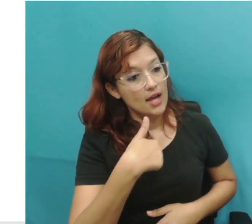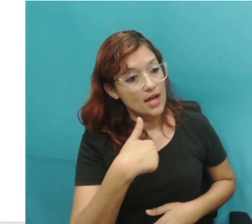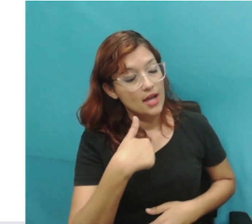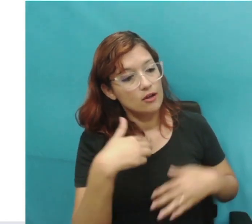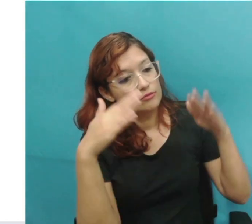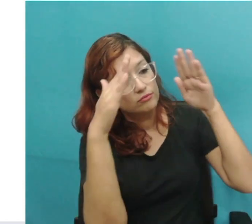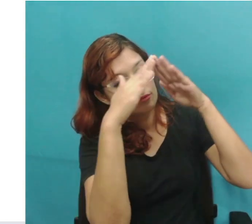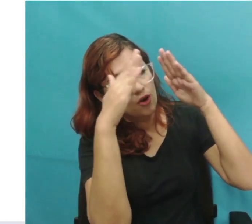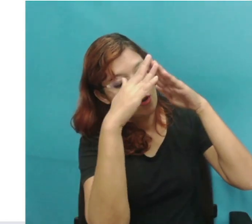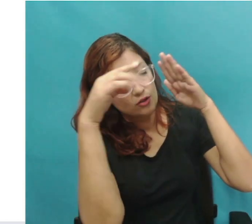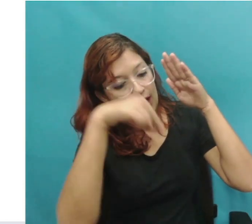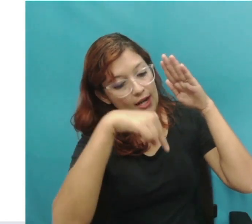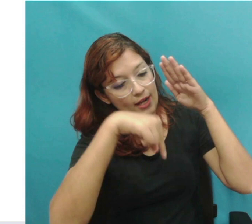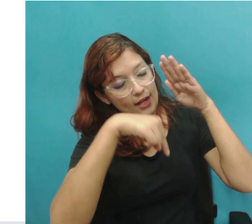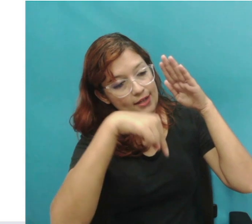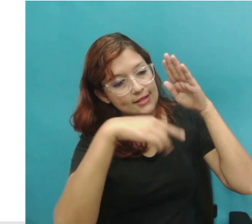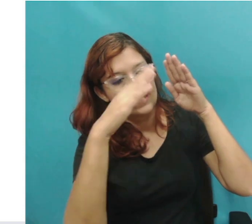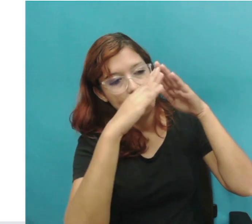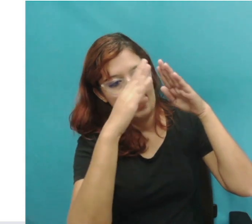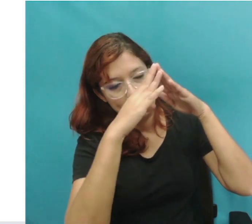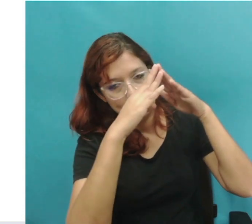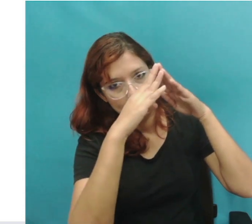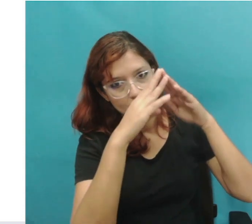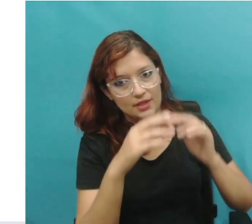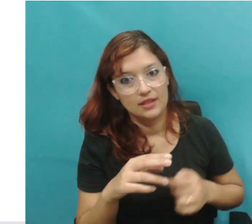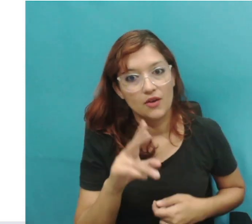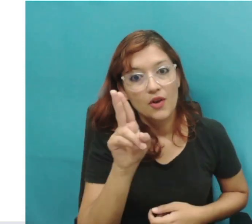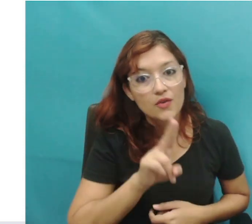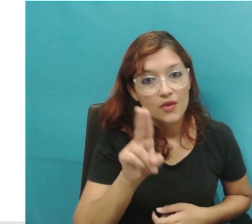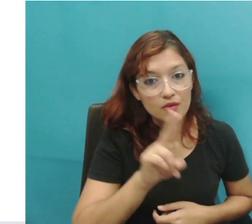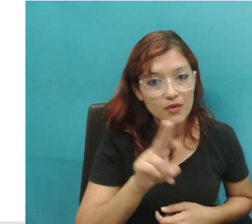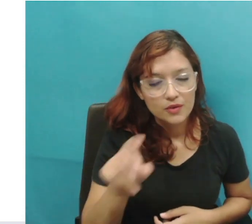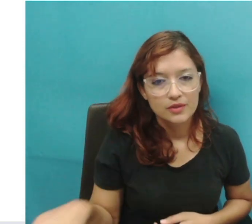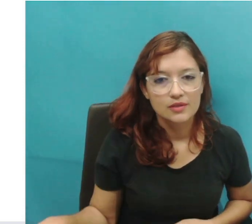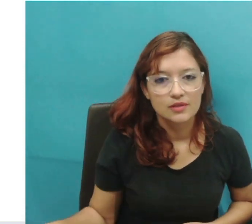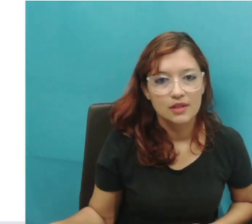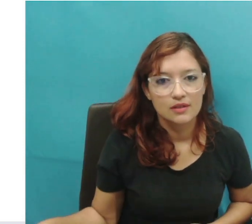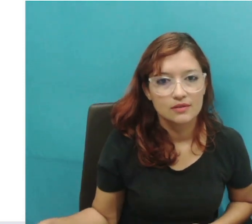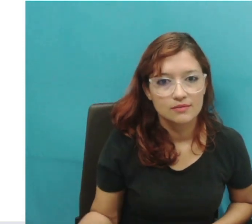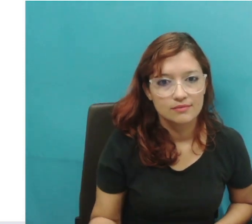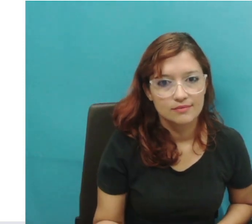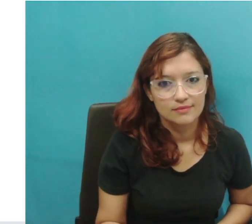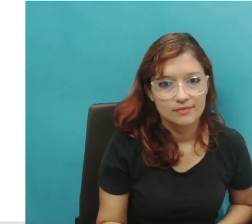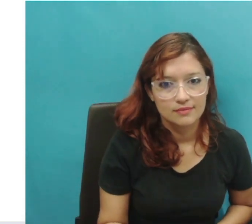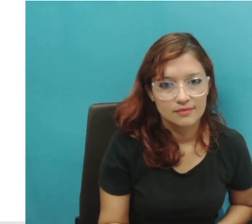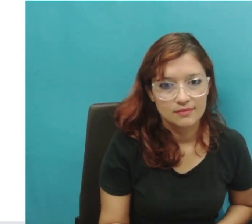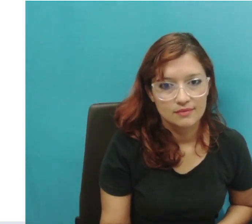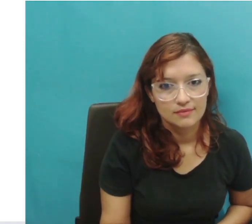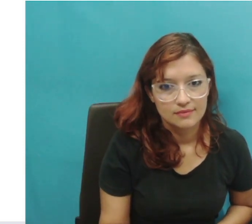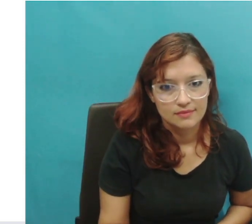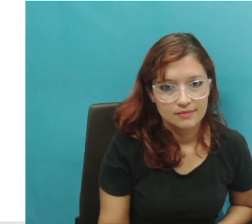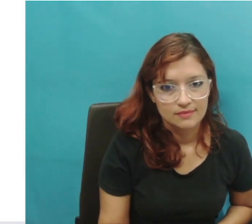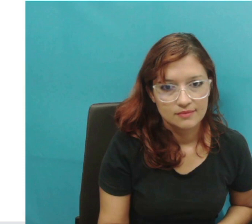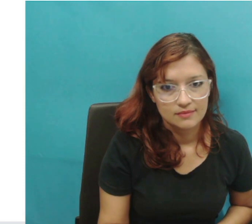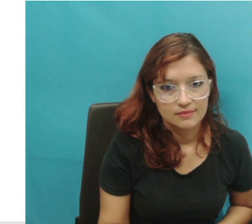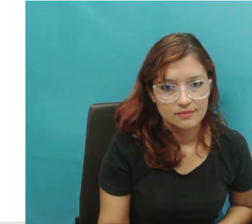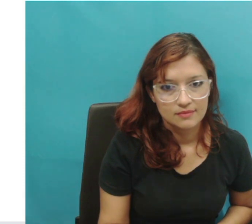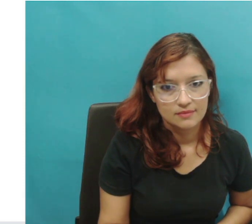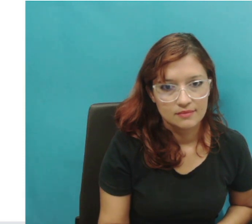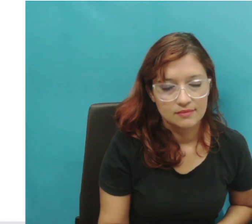falando, olha, eu moro nesta casa. Eu vou usar